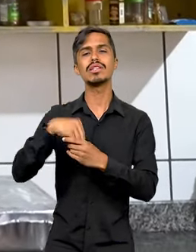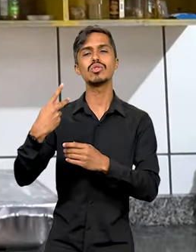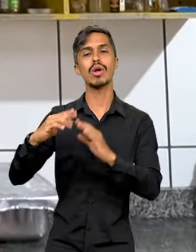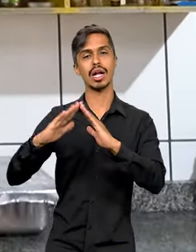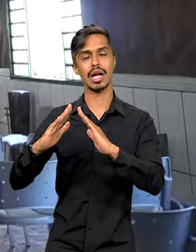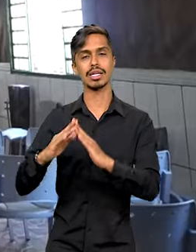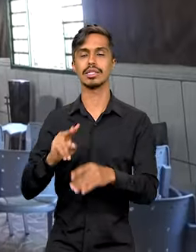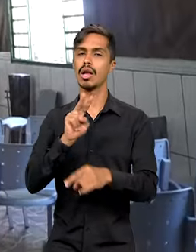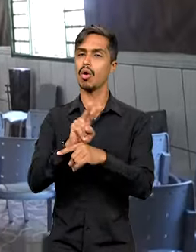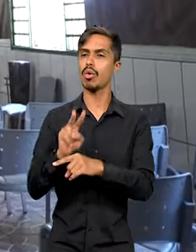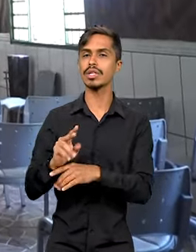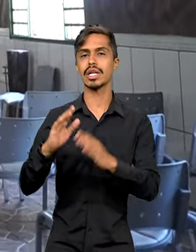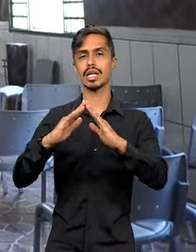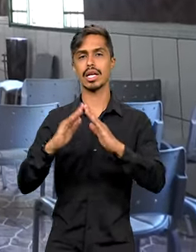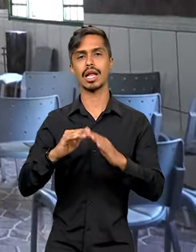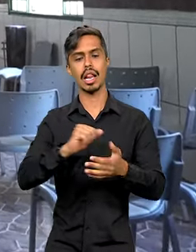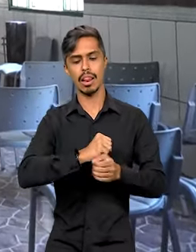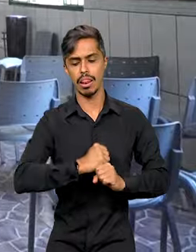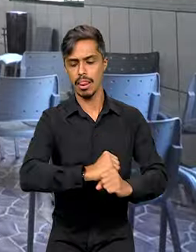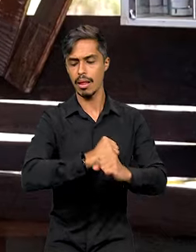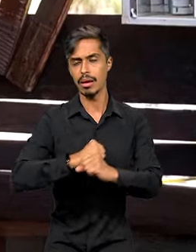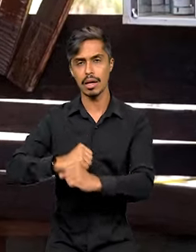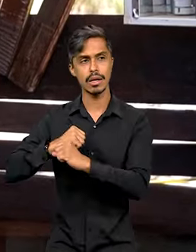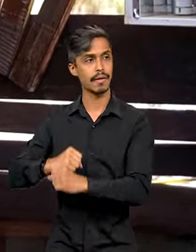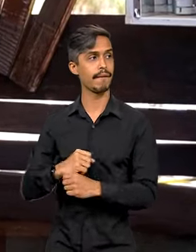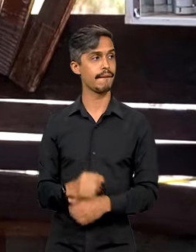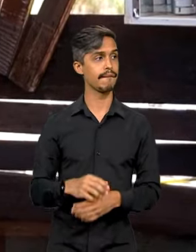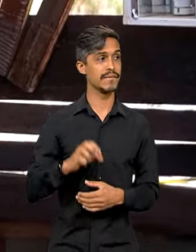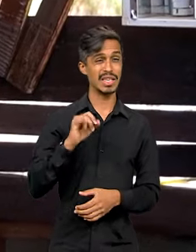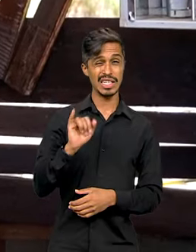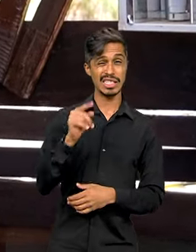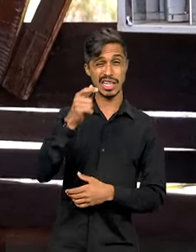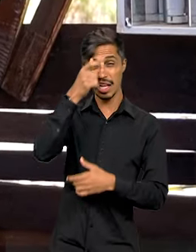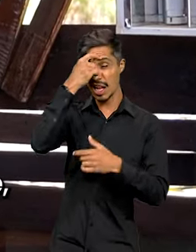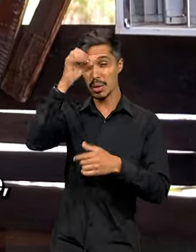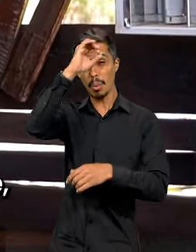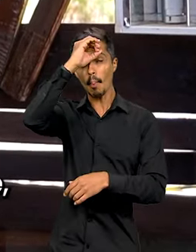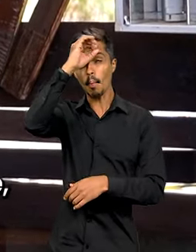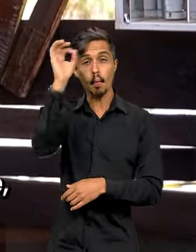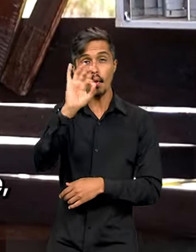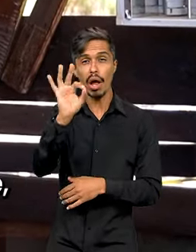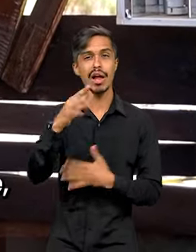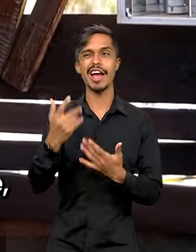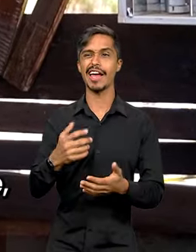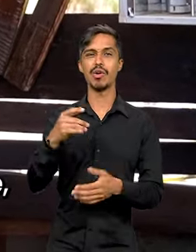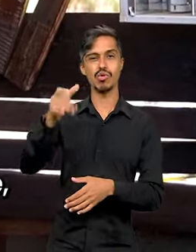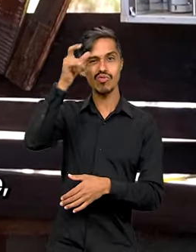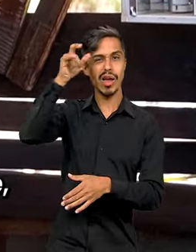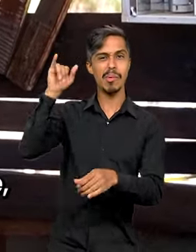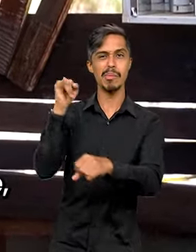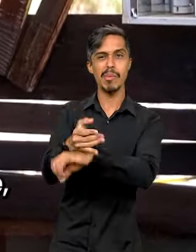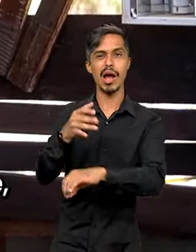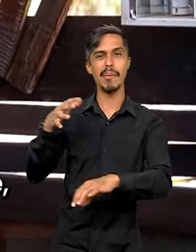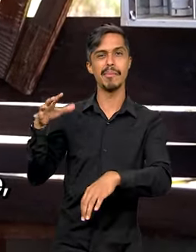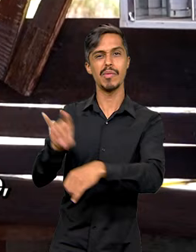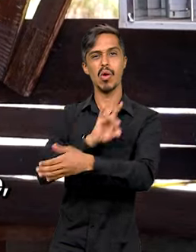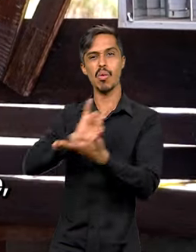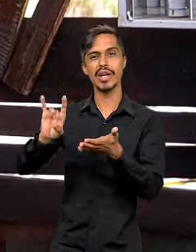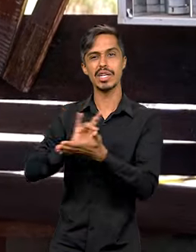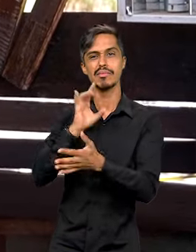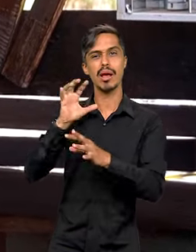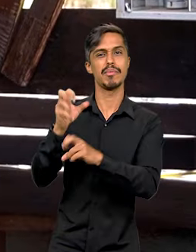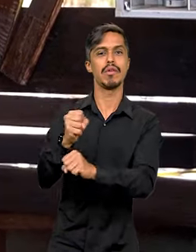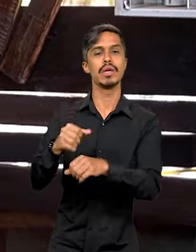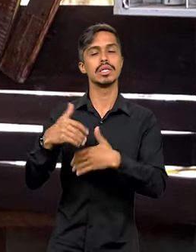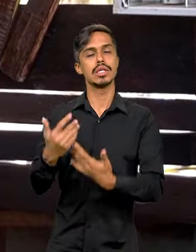seu quarto é lavar um banheiro é limar o refeitório Mente Vazia ficina do inimigo né então a gente bota ele para ocupar a mente né a gente tem que ocupar